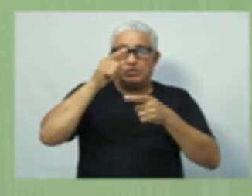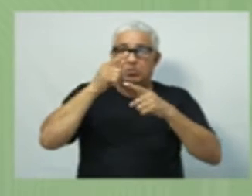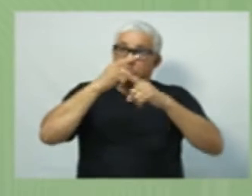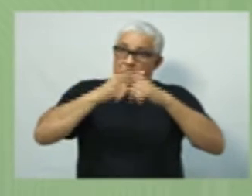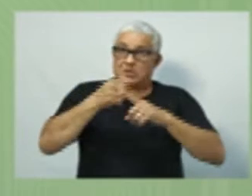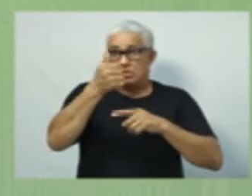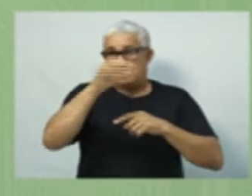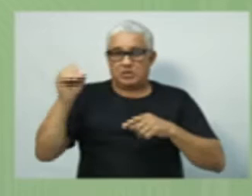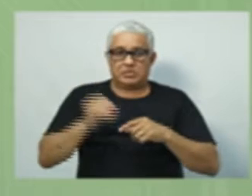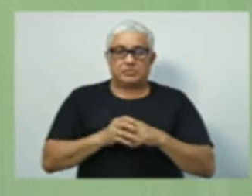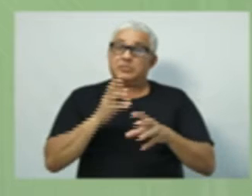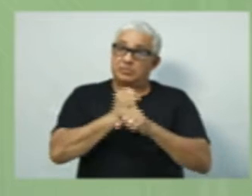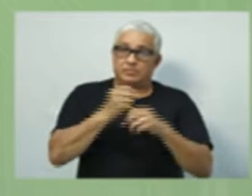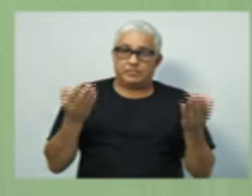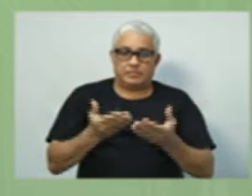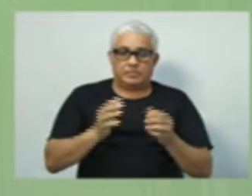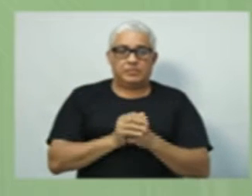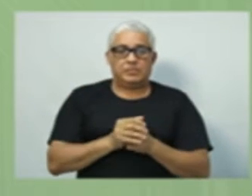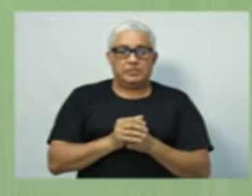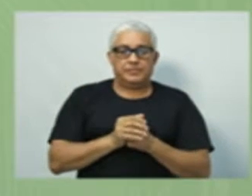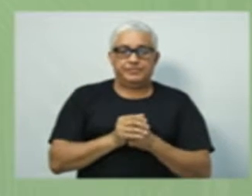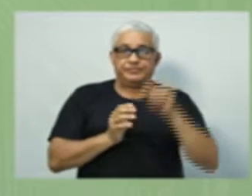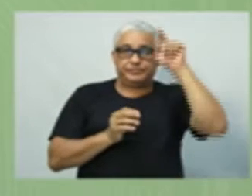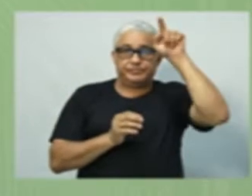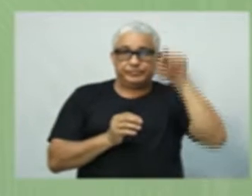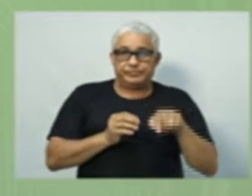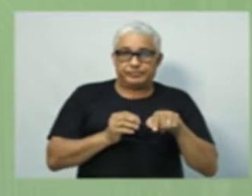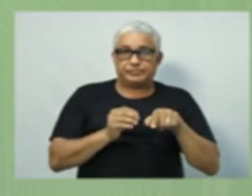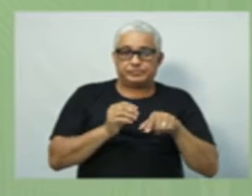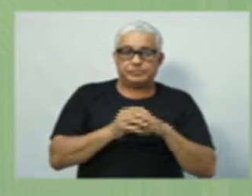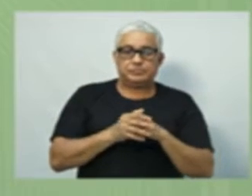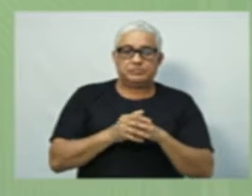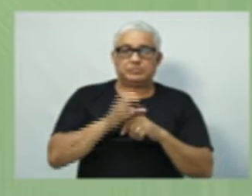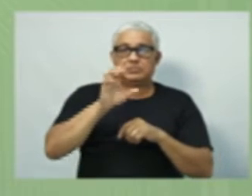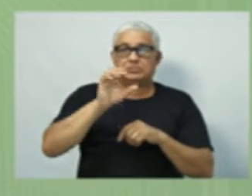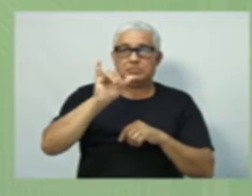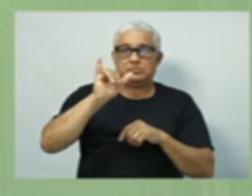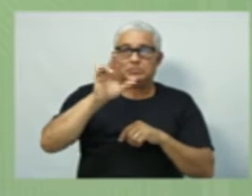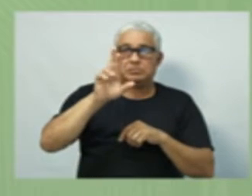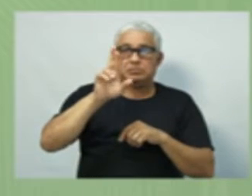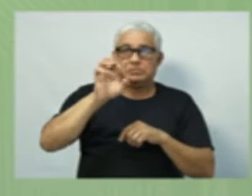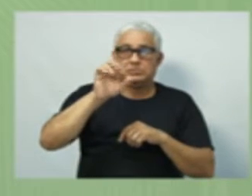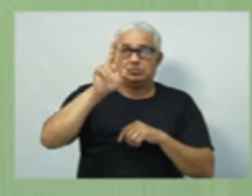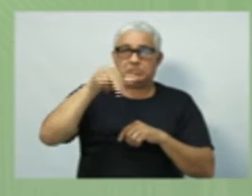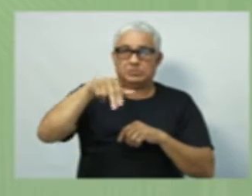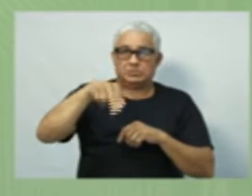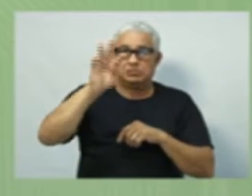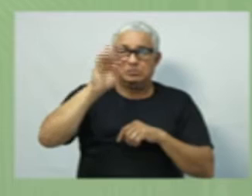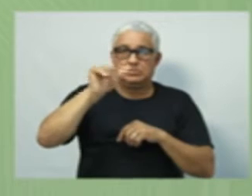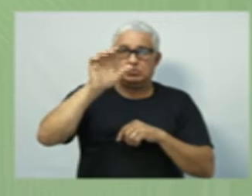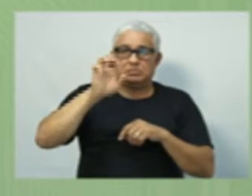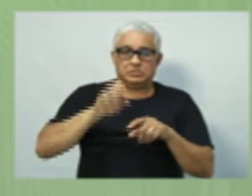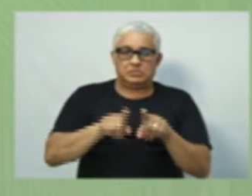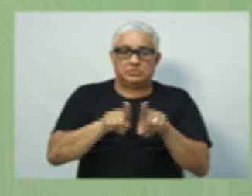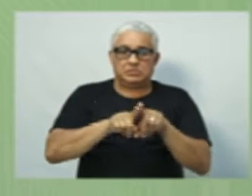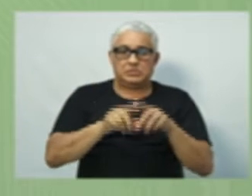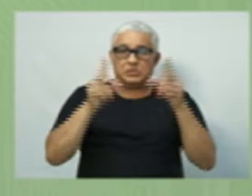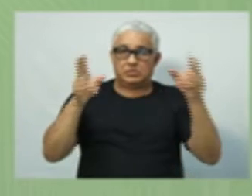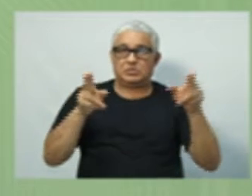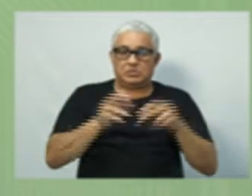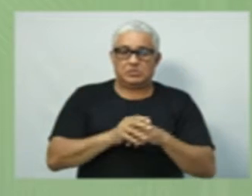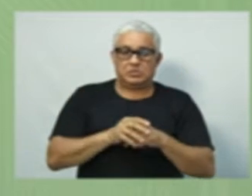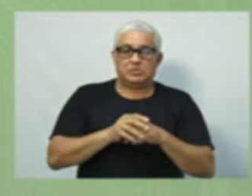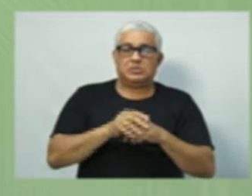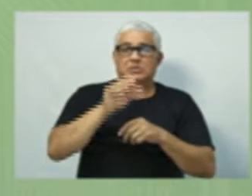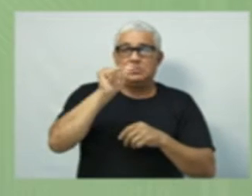um cálculo tenho aqui a nave vertical do ativo circulante é igual ativo circulante dividido